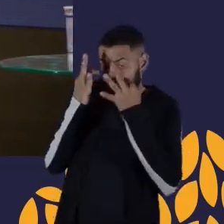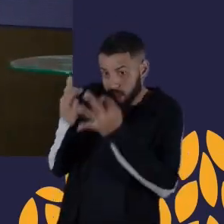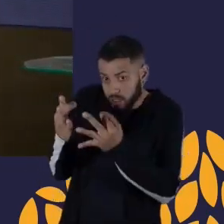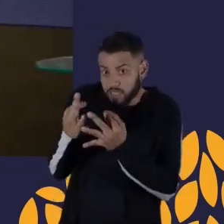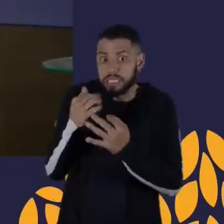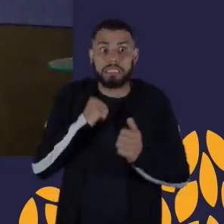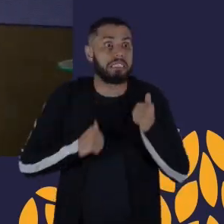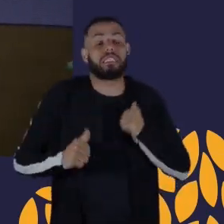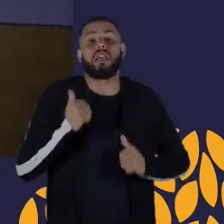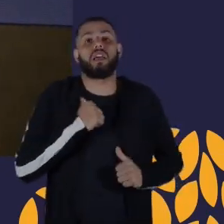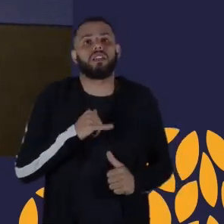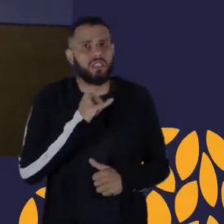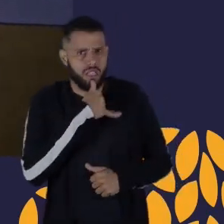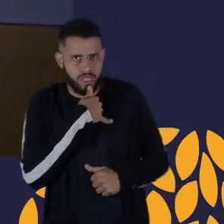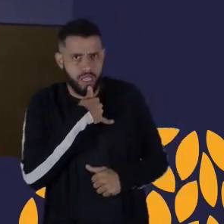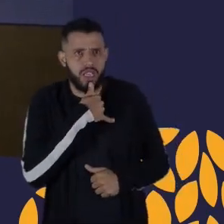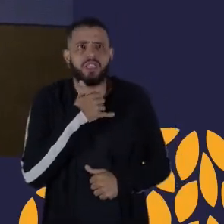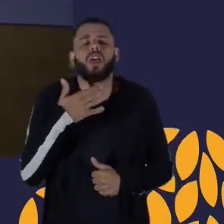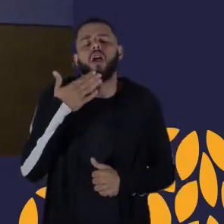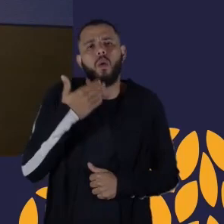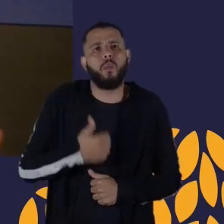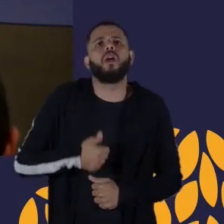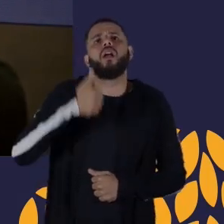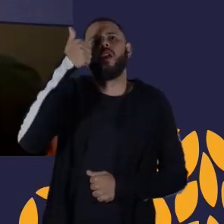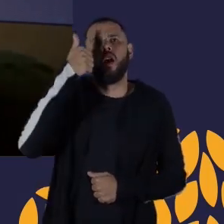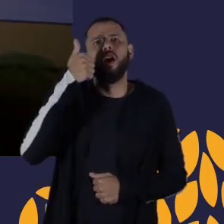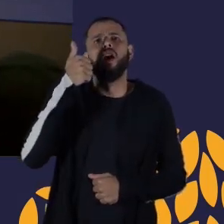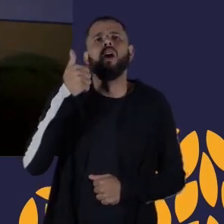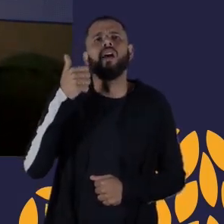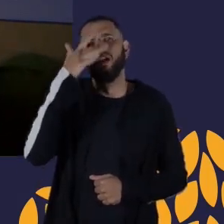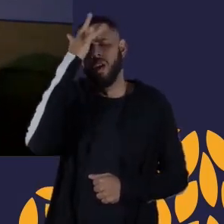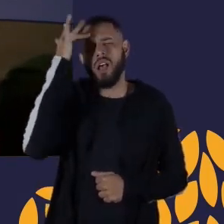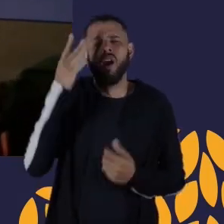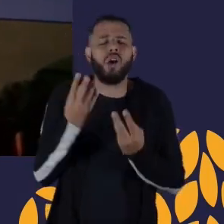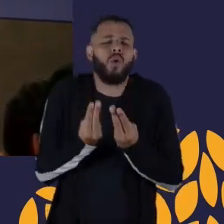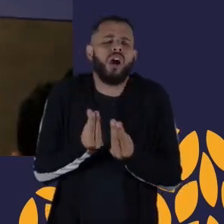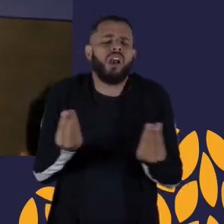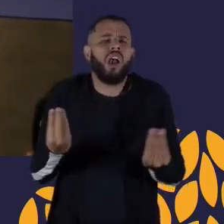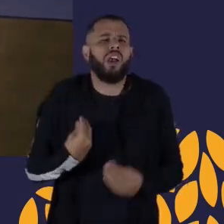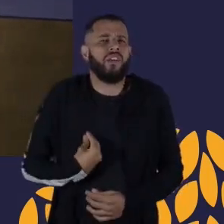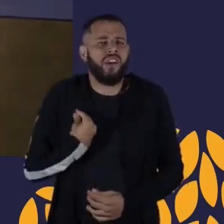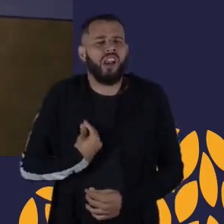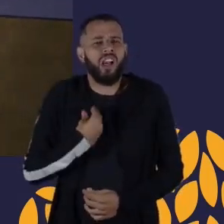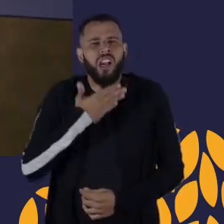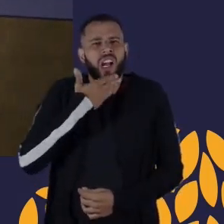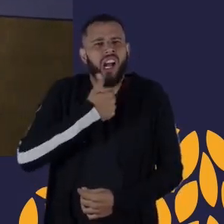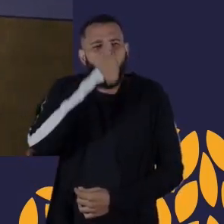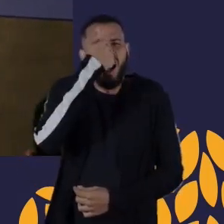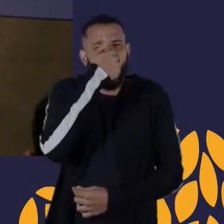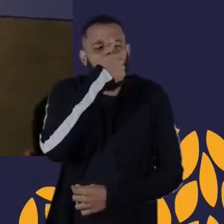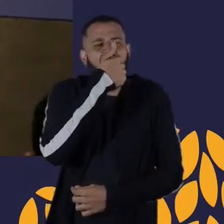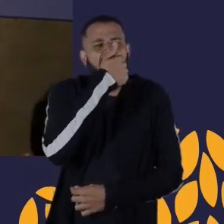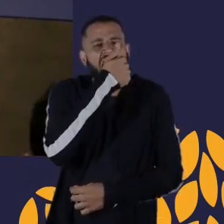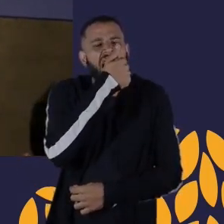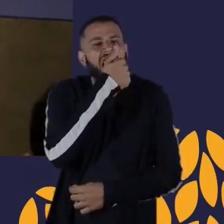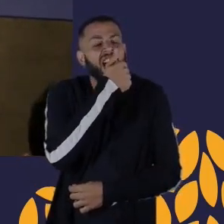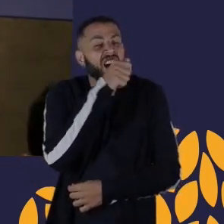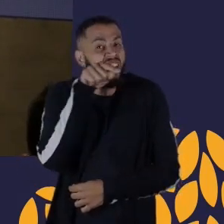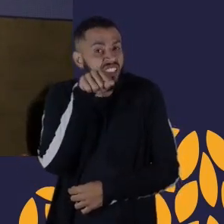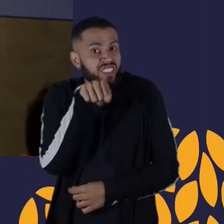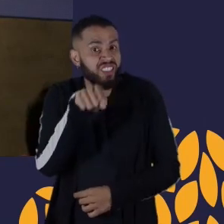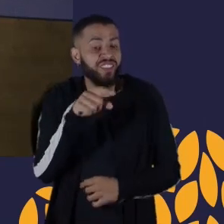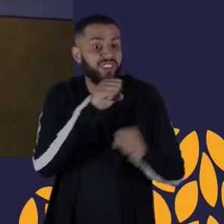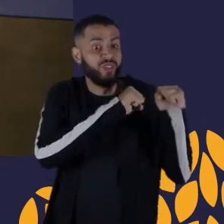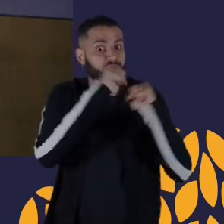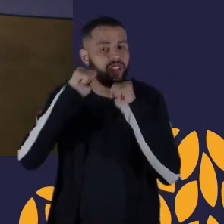tristeza, melhora. Pacientes têm melhor qualidade de vida. E isso não é pouco. Como a indústria